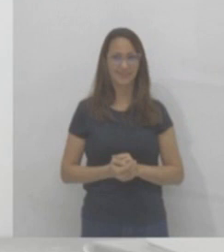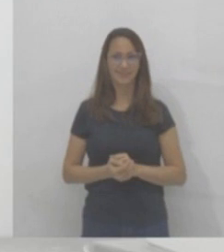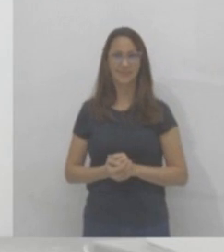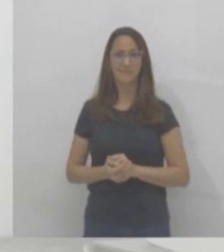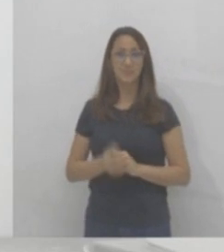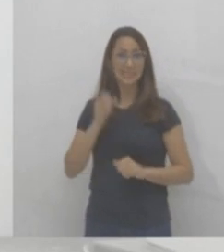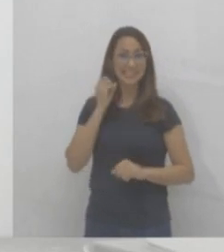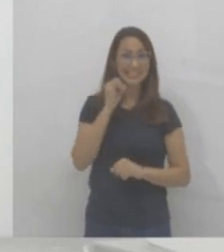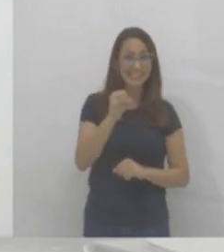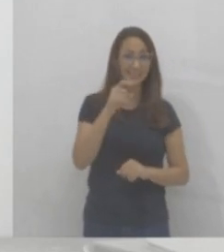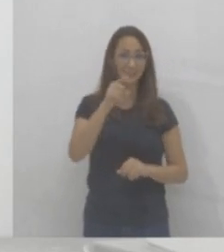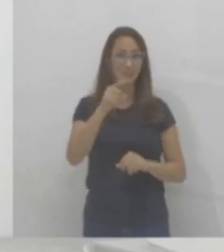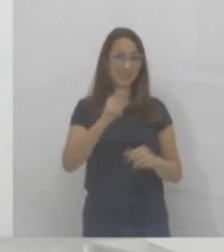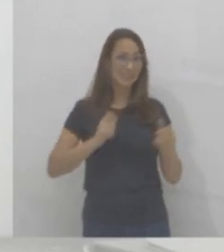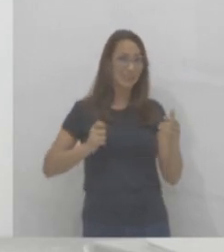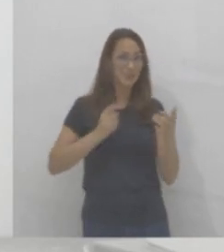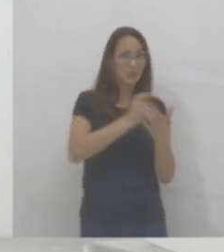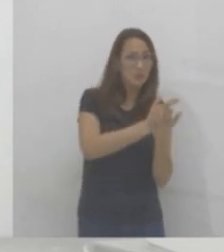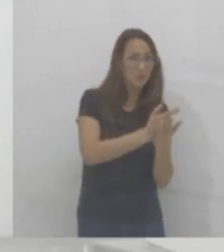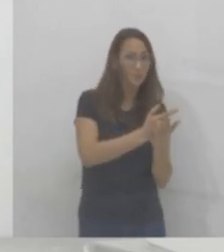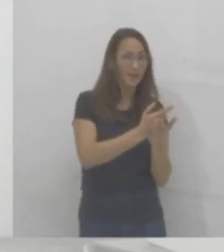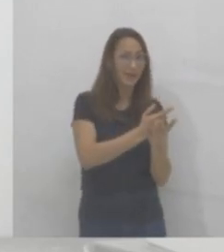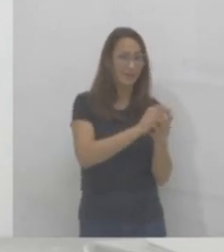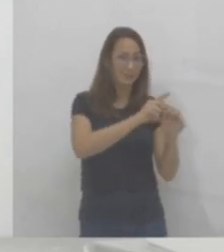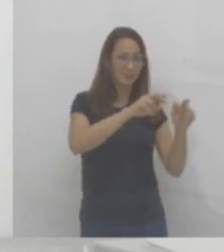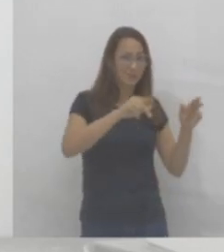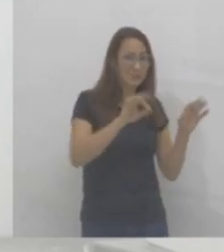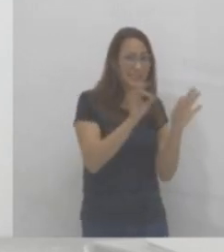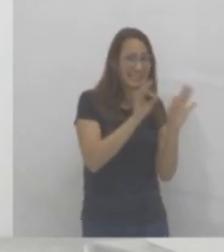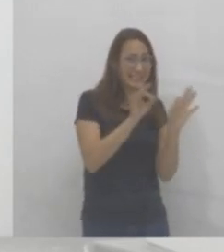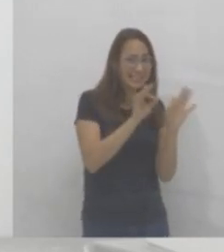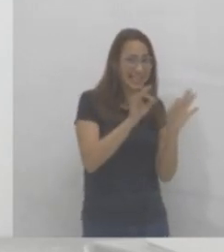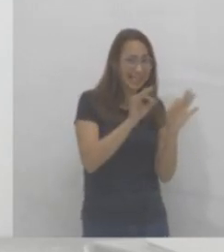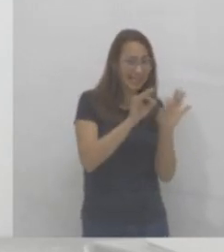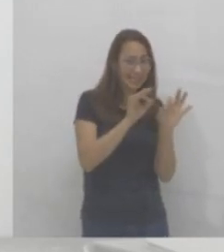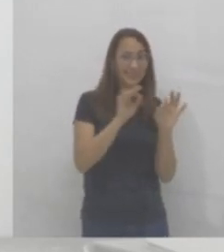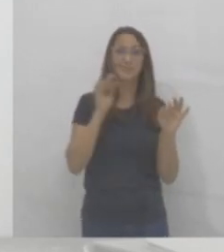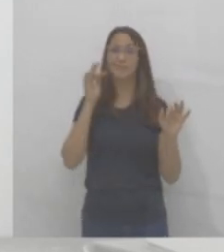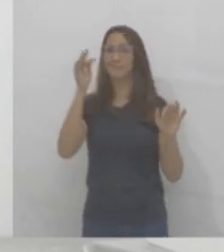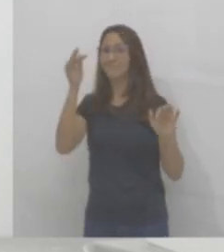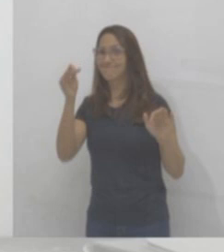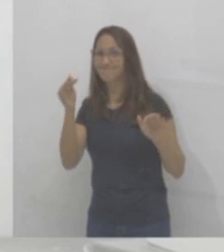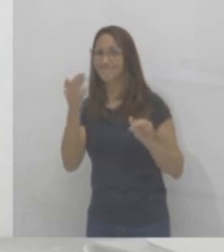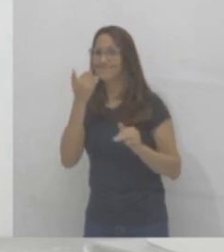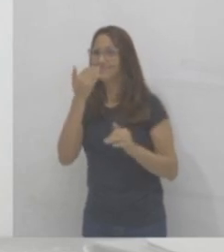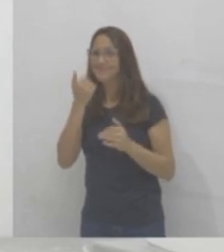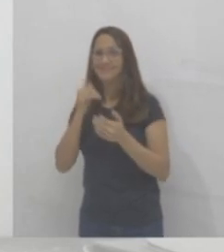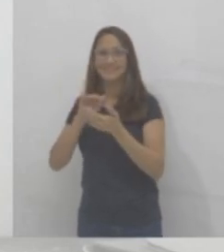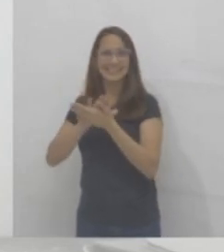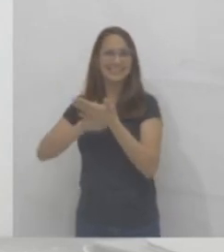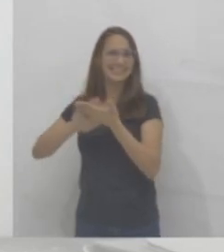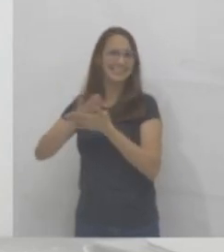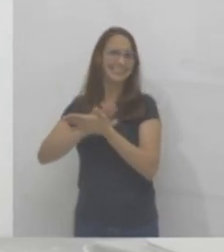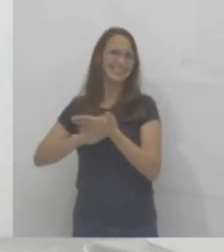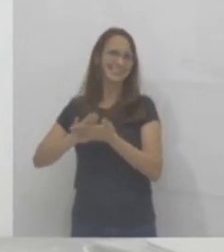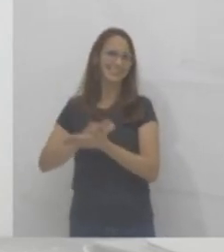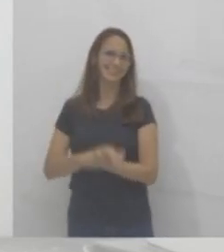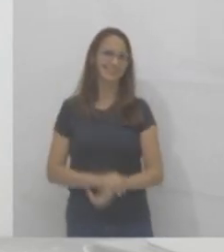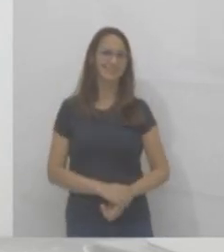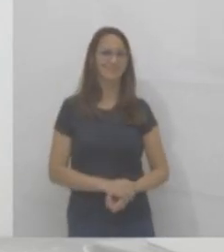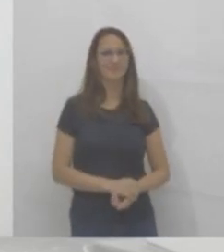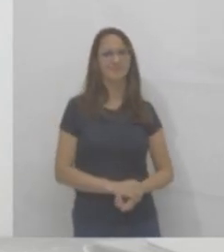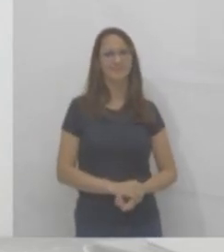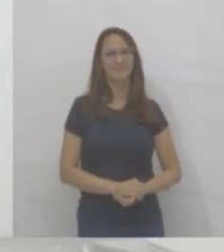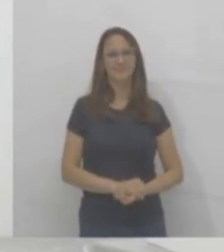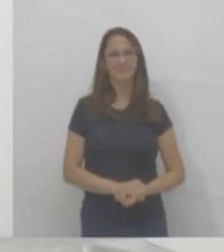to eat. Se você não for fazer compras nas lojas, né, fazer compras, nós não vamos ter nada para comer, tá? Continuando então,